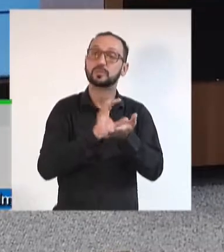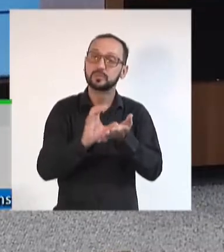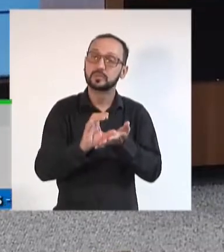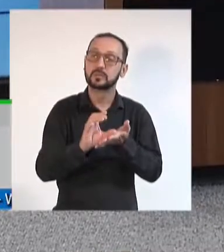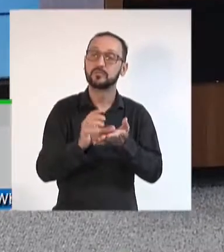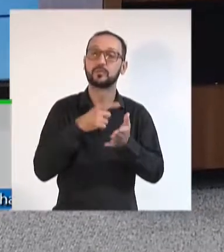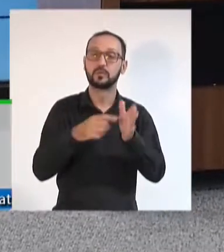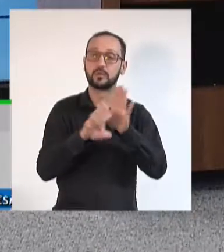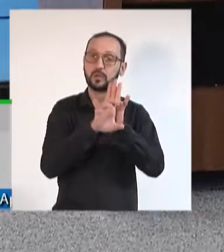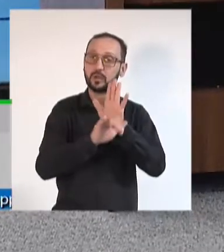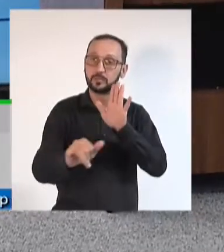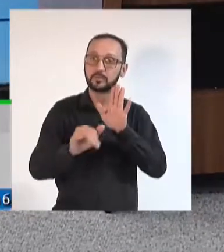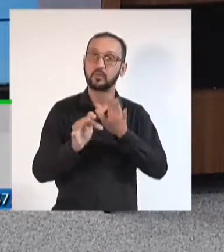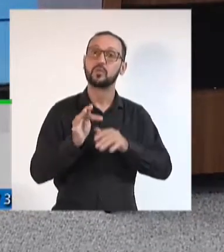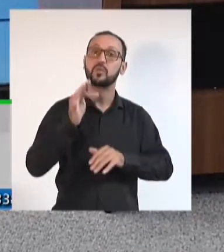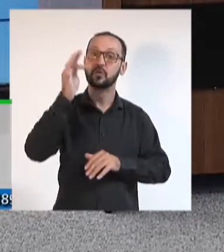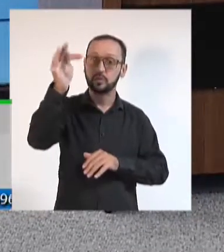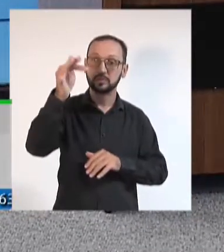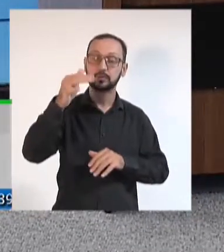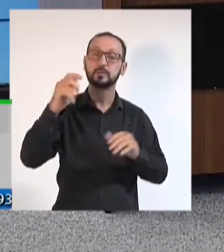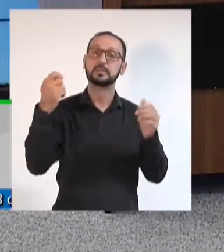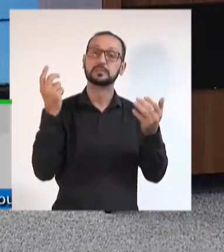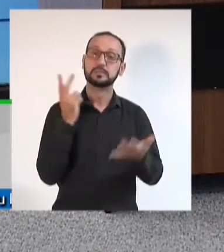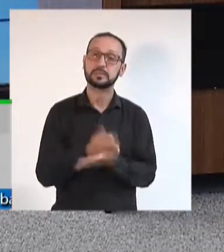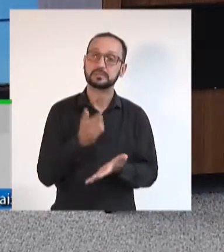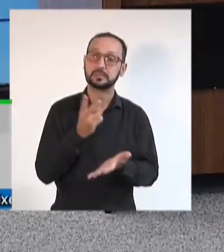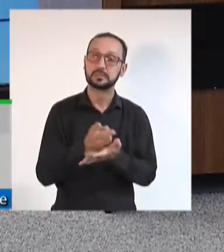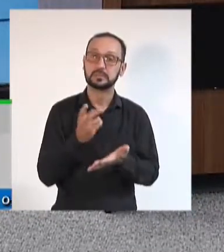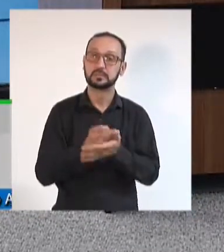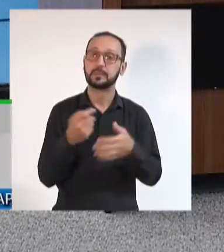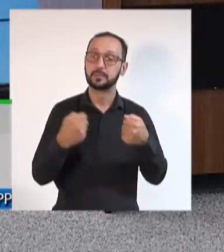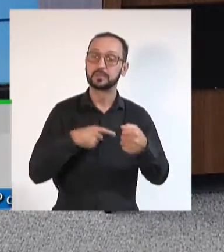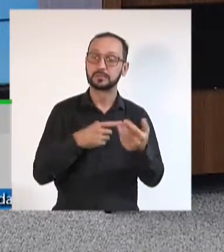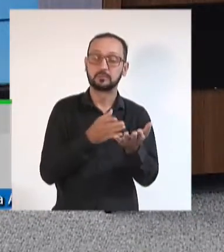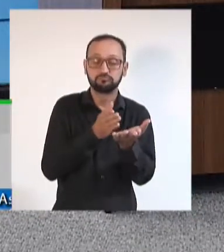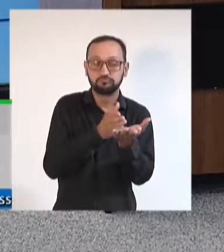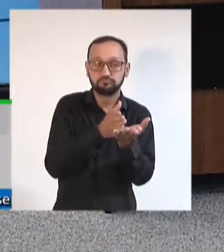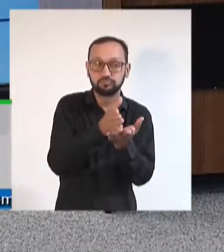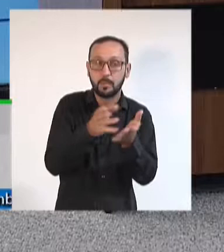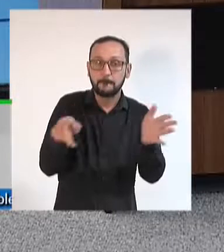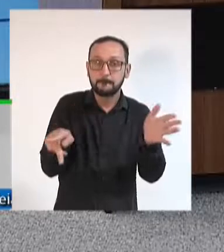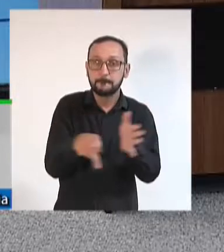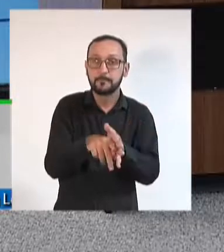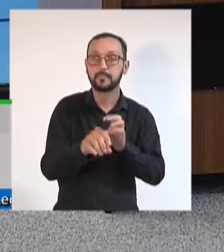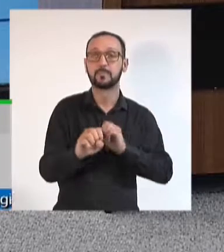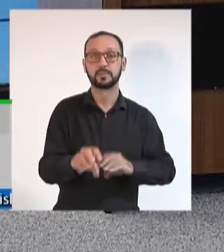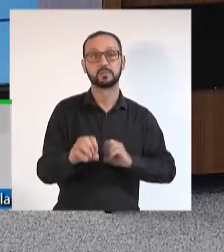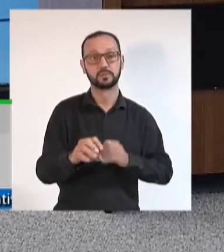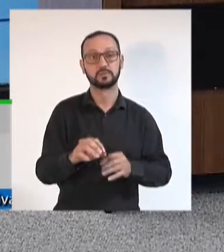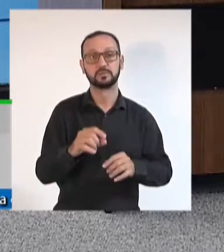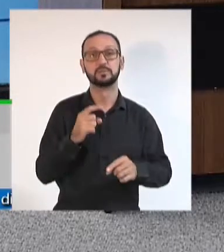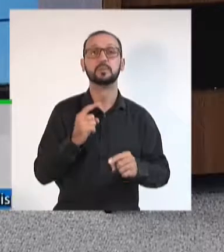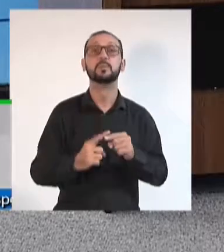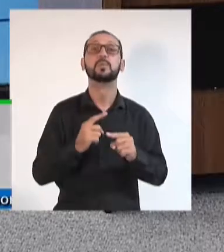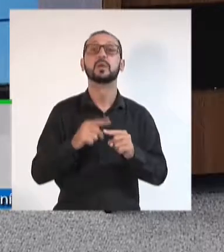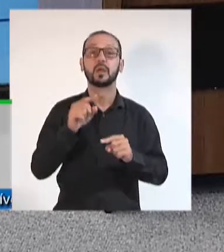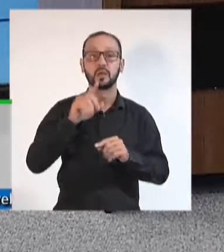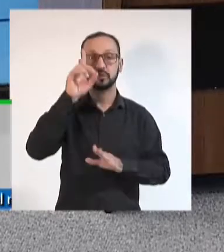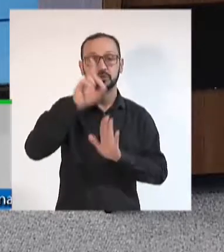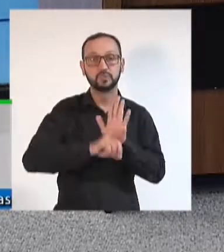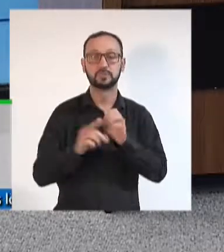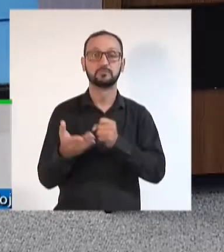for publicado daqui para frente, sempre vai ter que ter uma linha dedicada à educação. Por quê? Porque é um